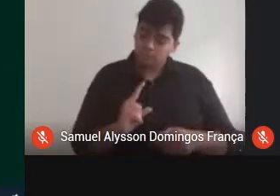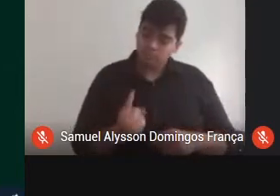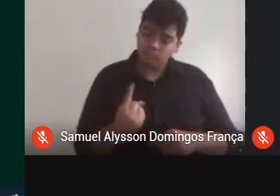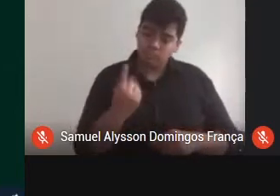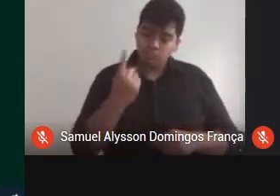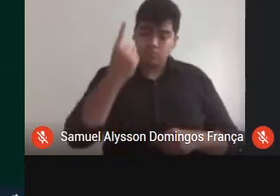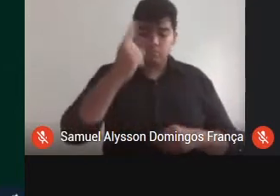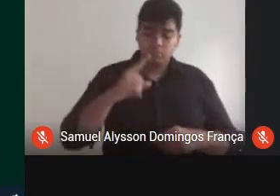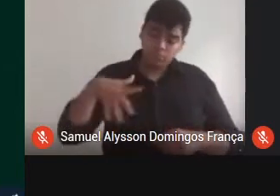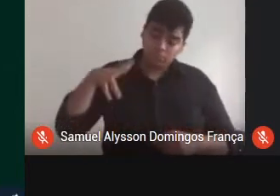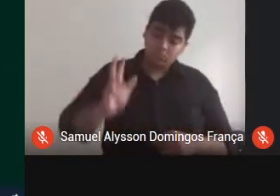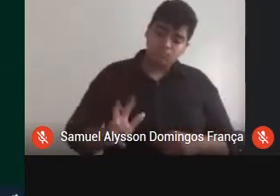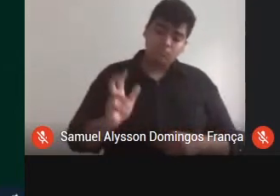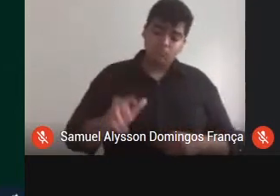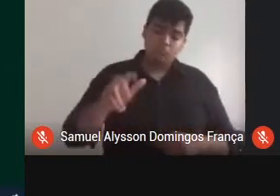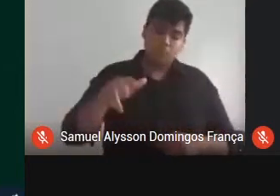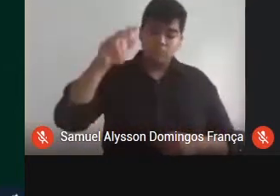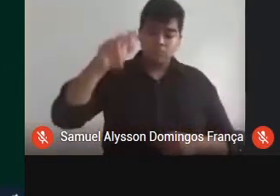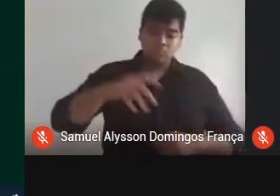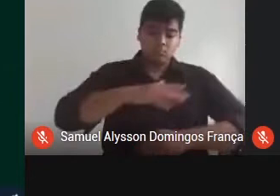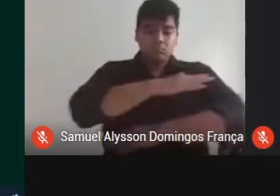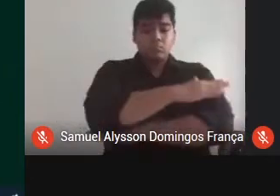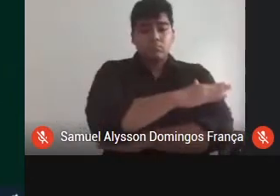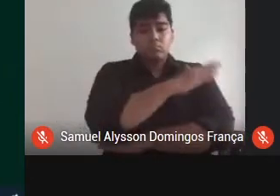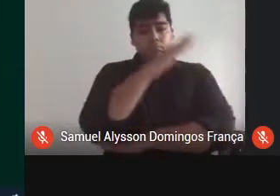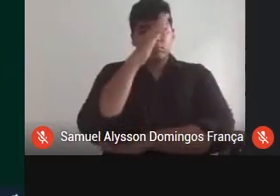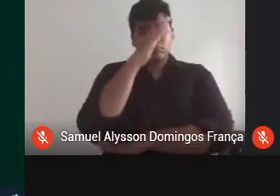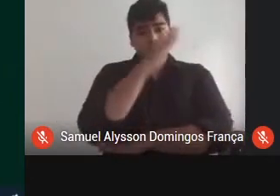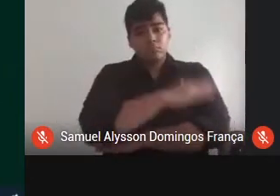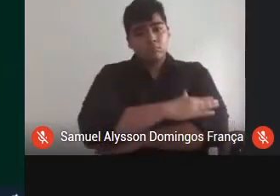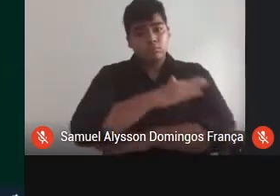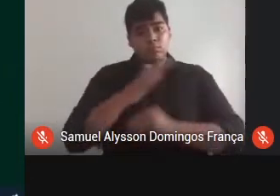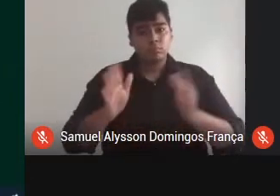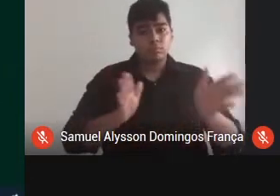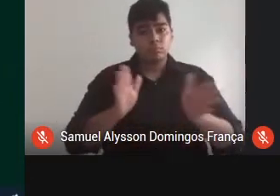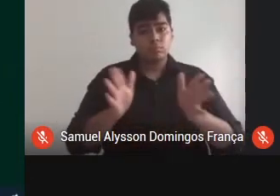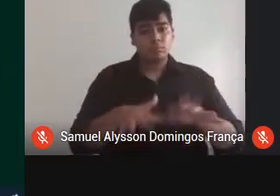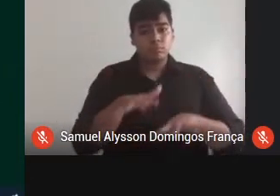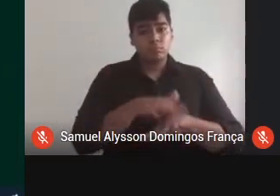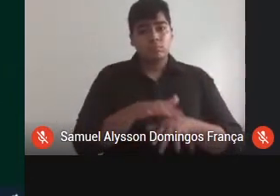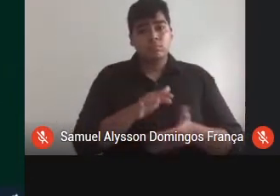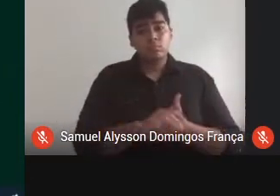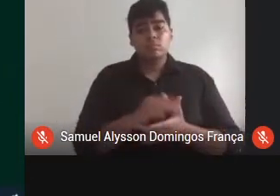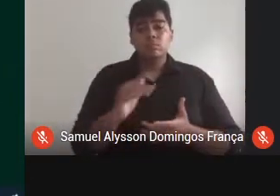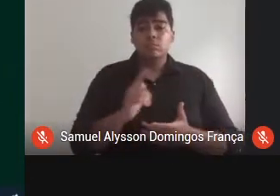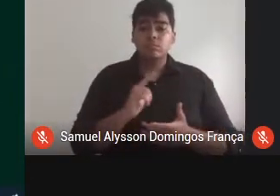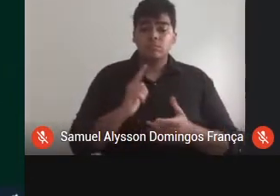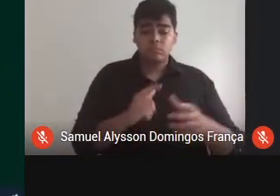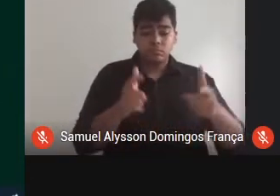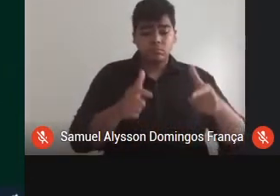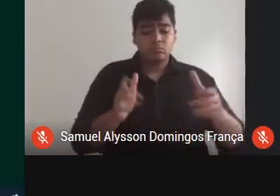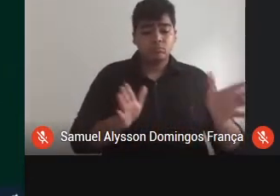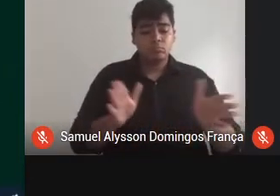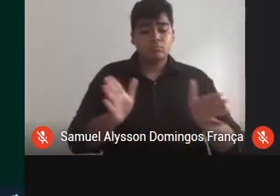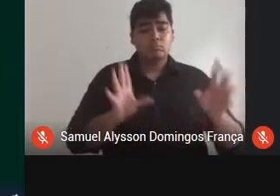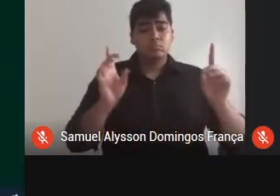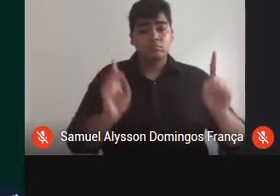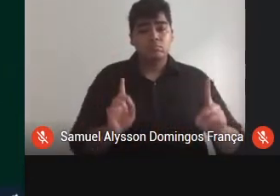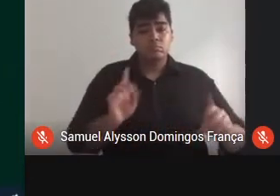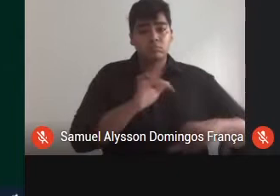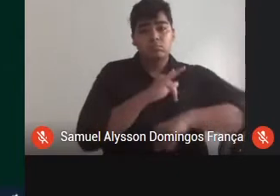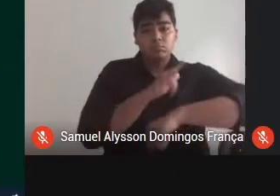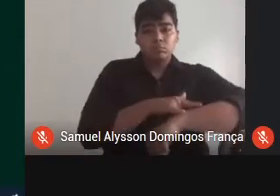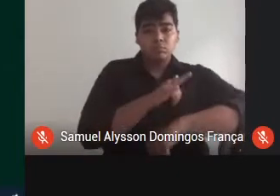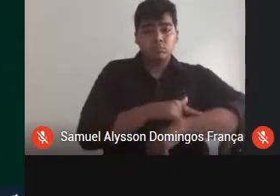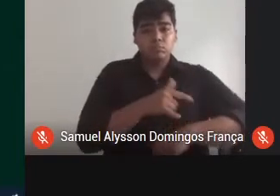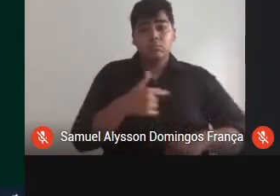rampas, e também a parte acessível, né, de acessibilidade. Então, a gente faz um ambiente acessível aí, que é um banheiro, e eu gosto de